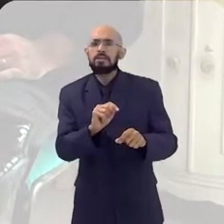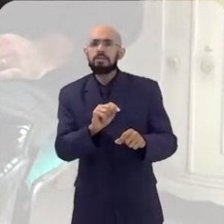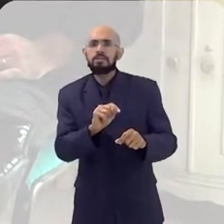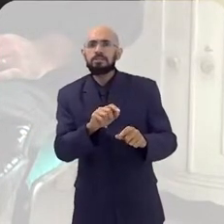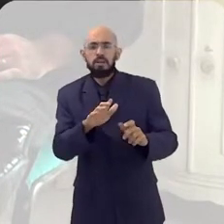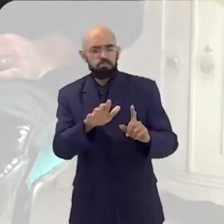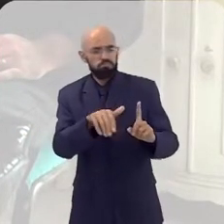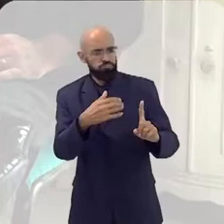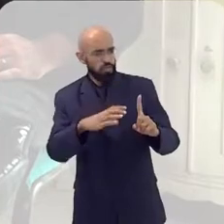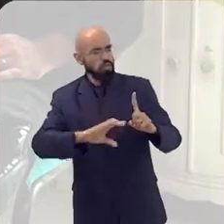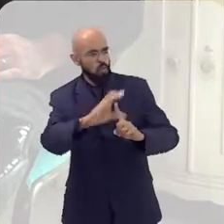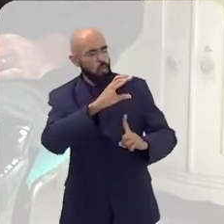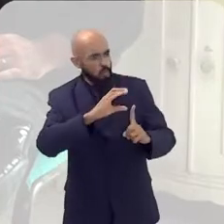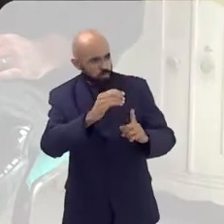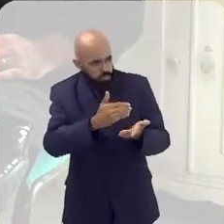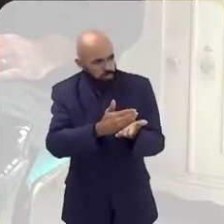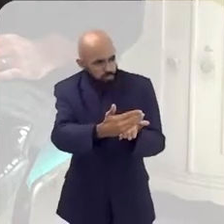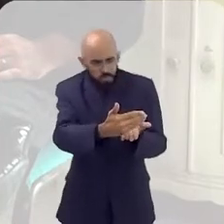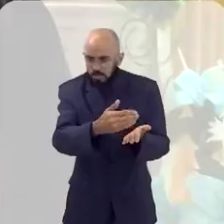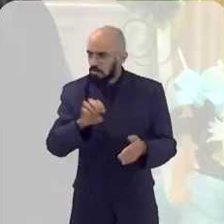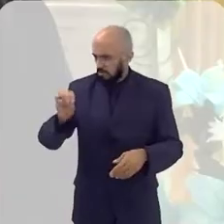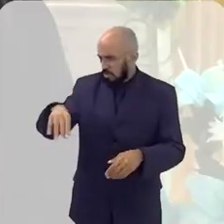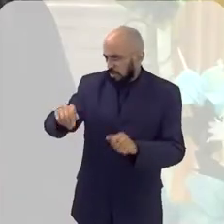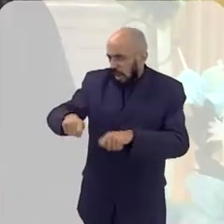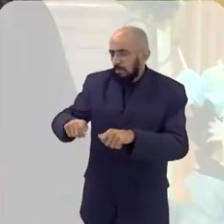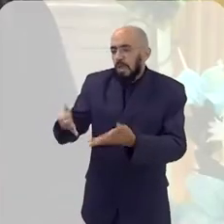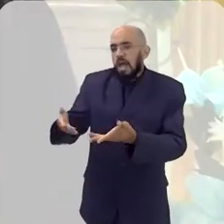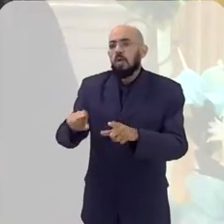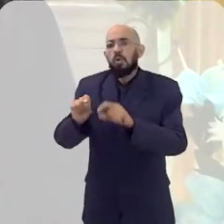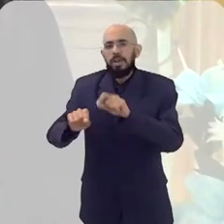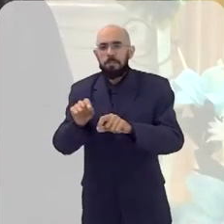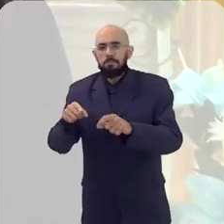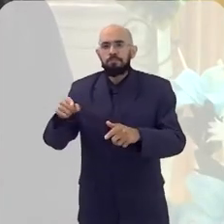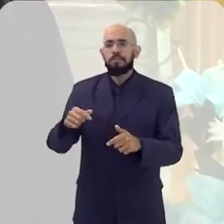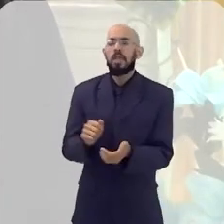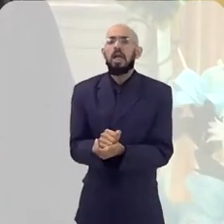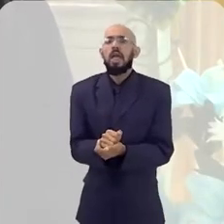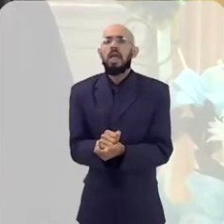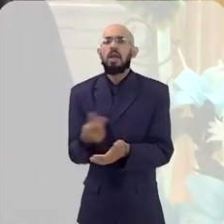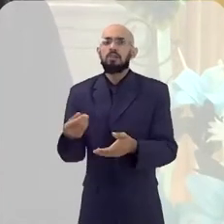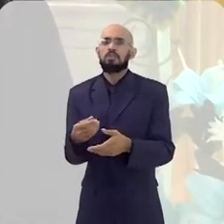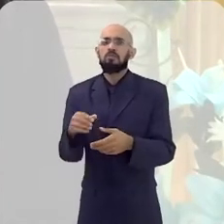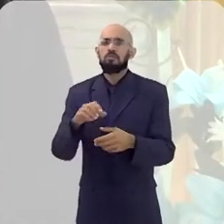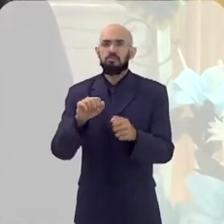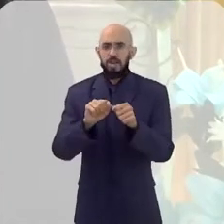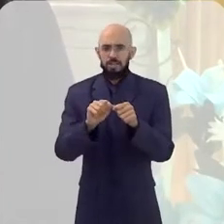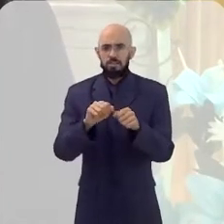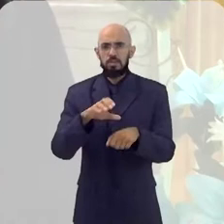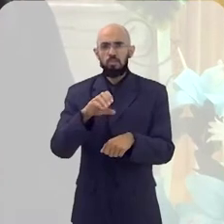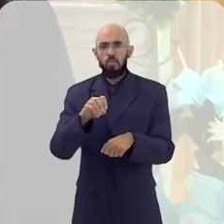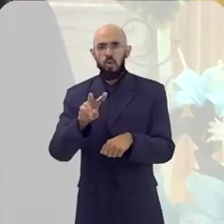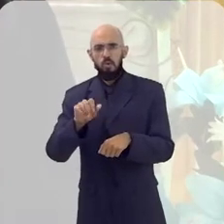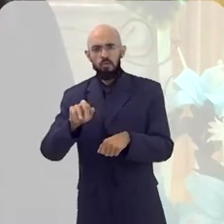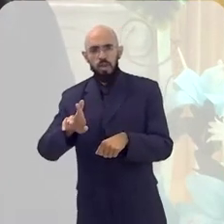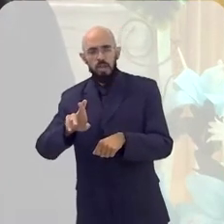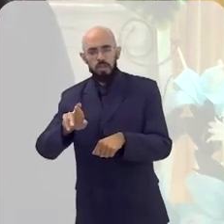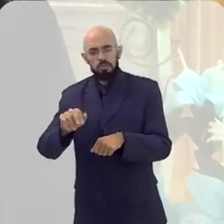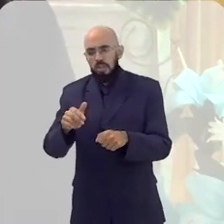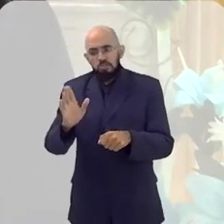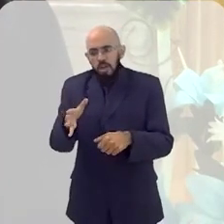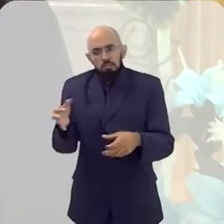da iniciação? Sim, posso. É um ritual que você faz dentro de um coven que você sai